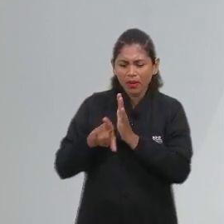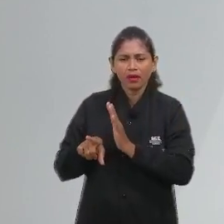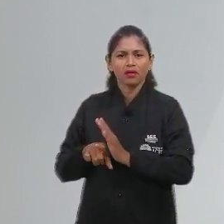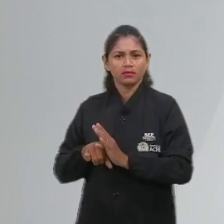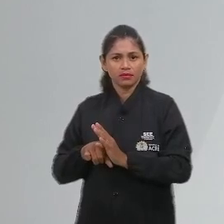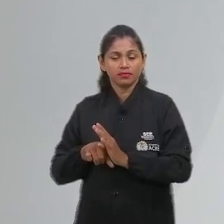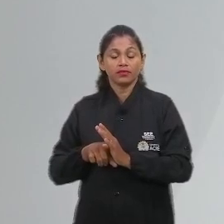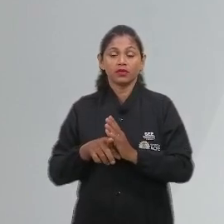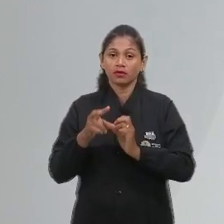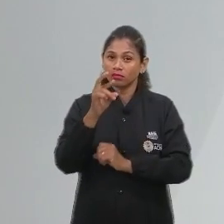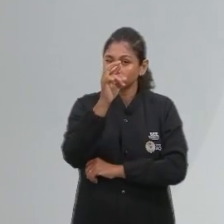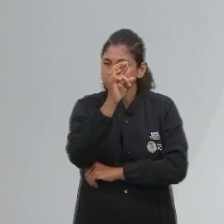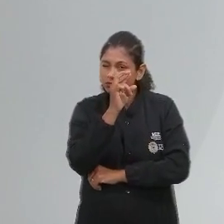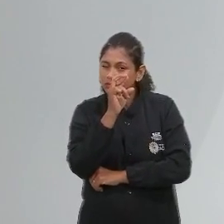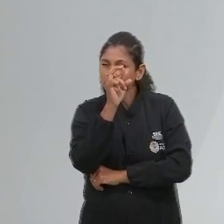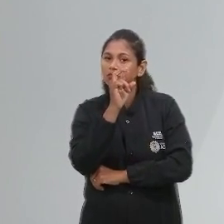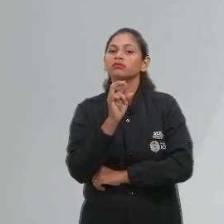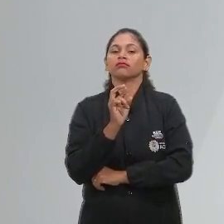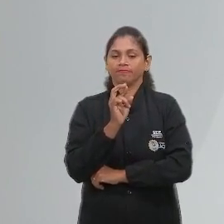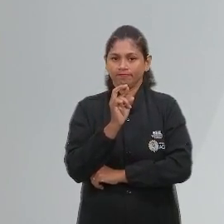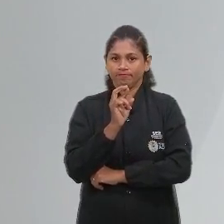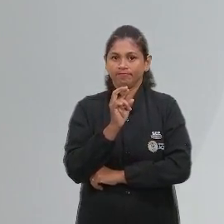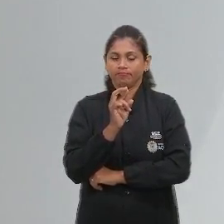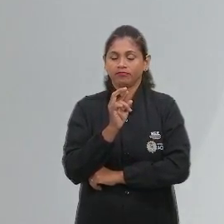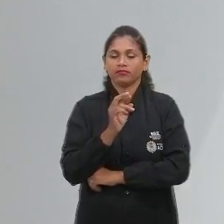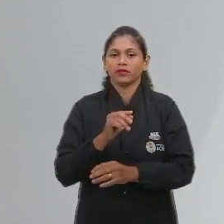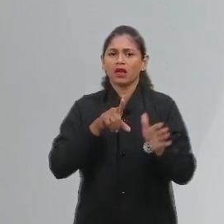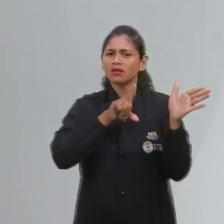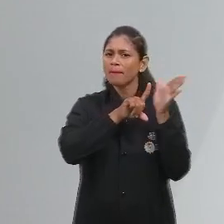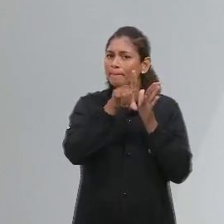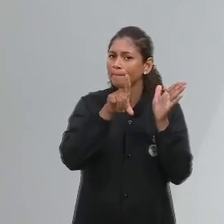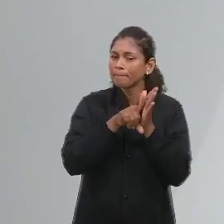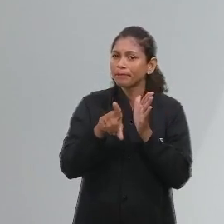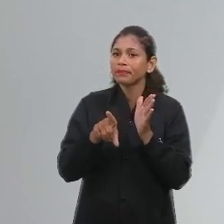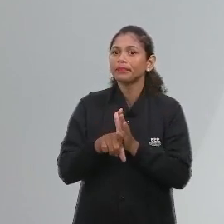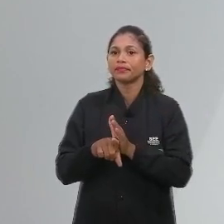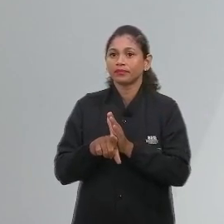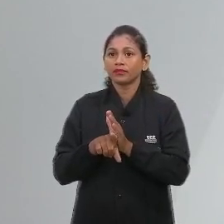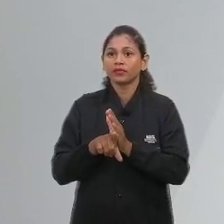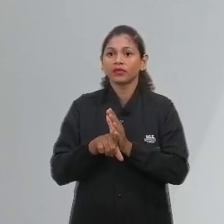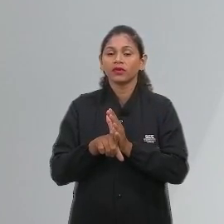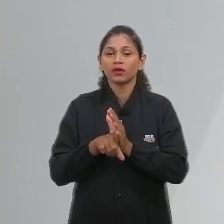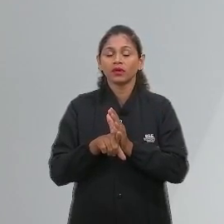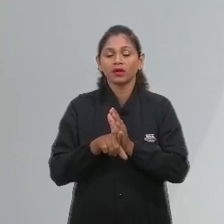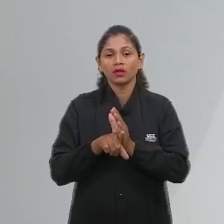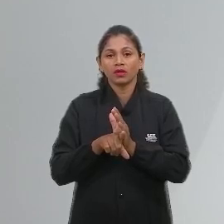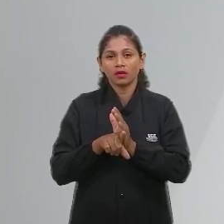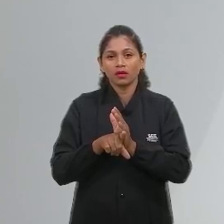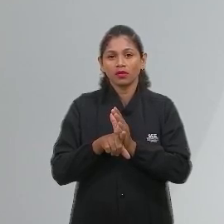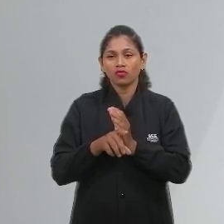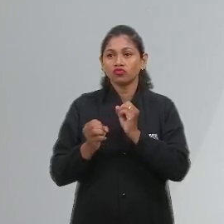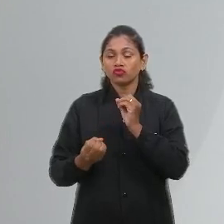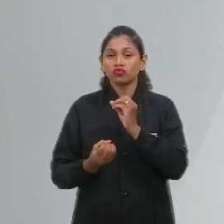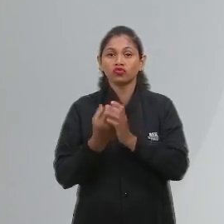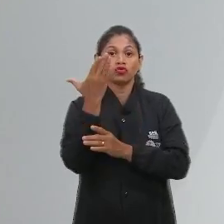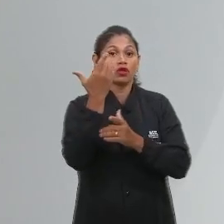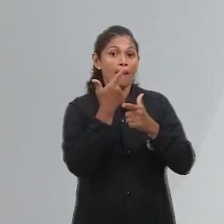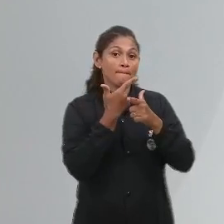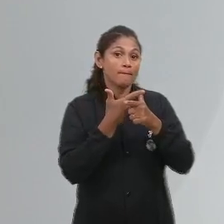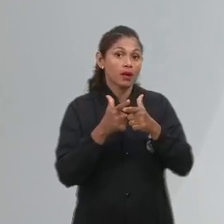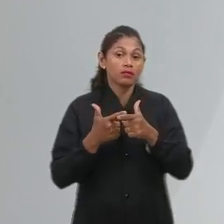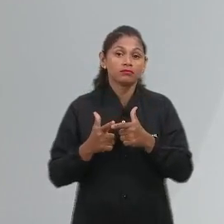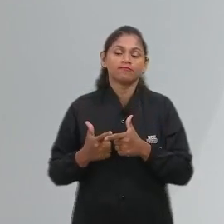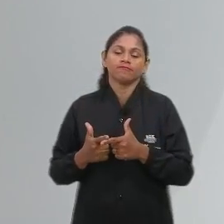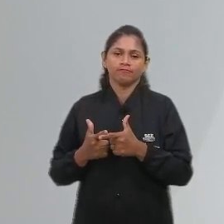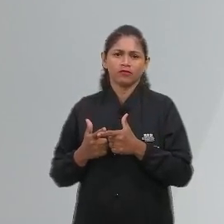Então nós observamos. Esses questionamentos acabam correspondendo à nossa problematização. Por que